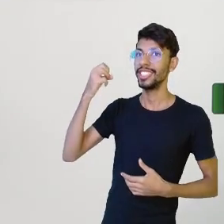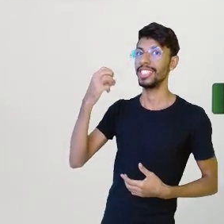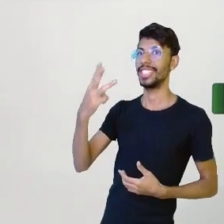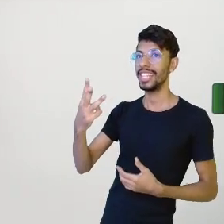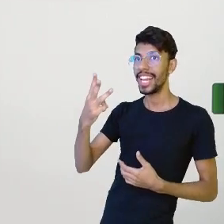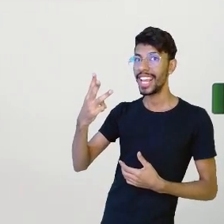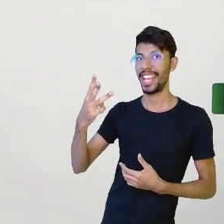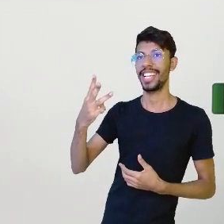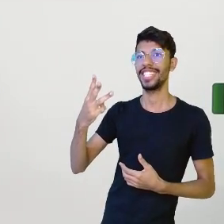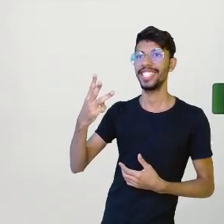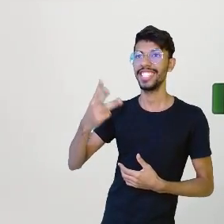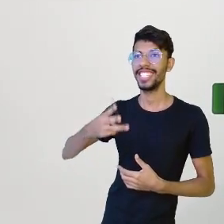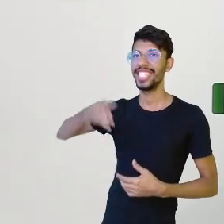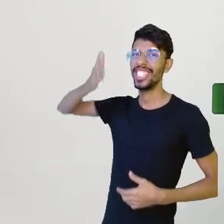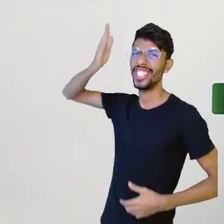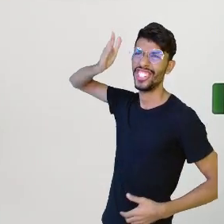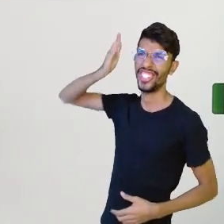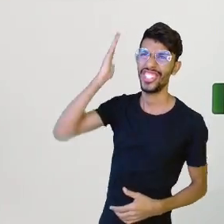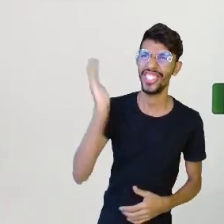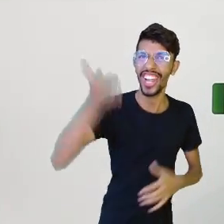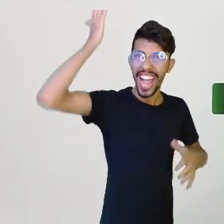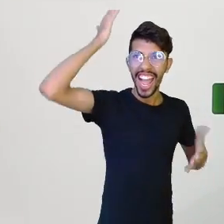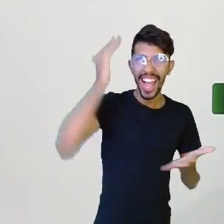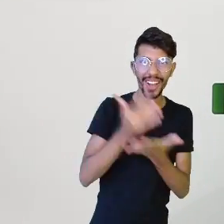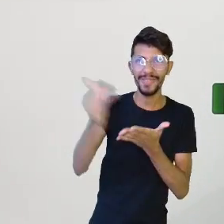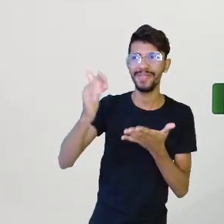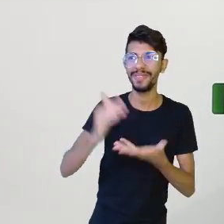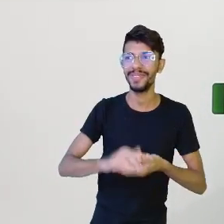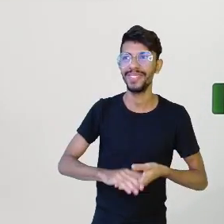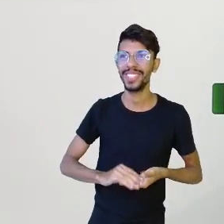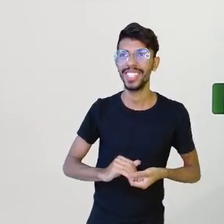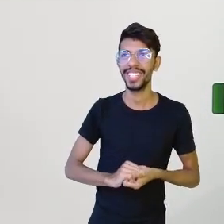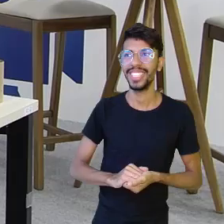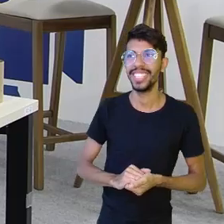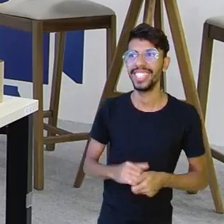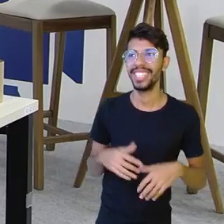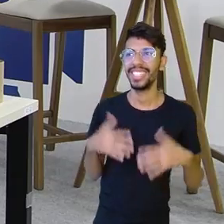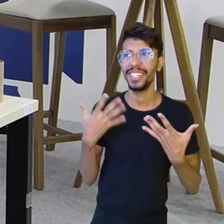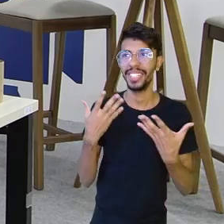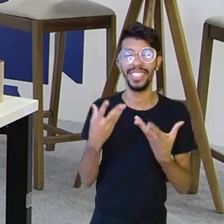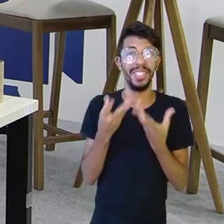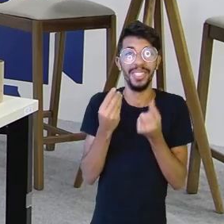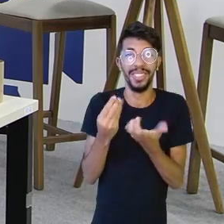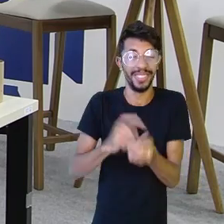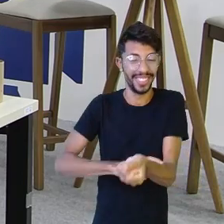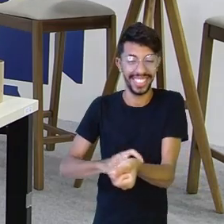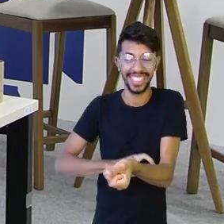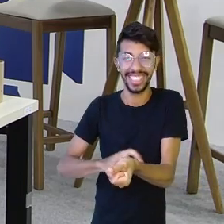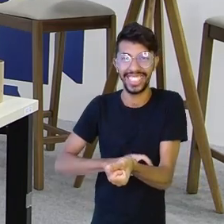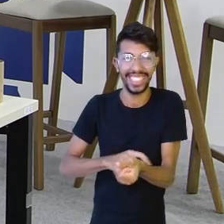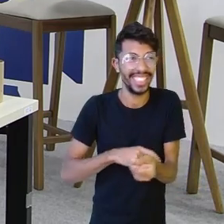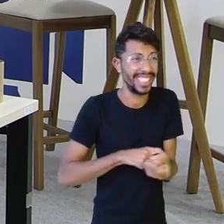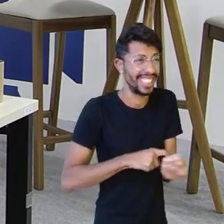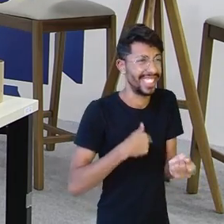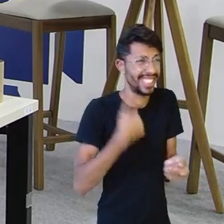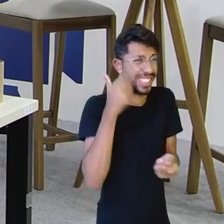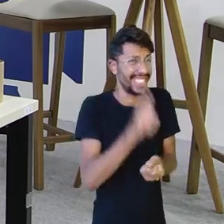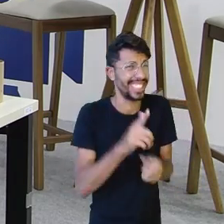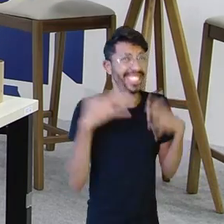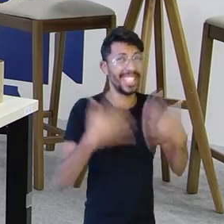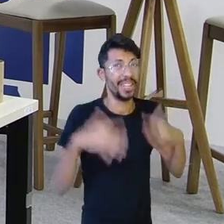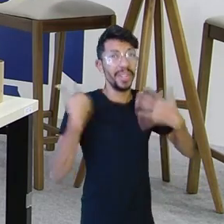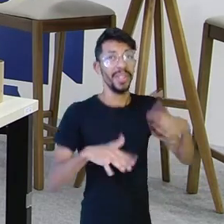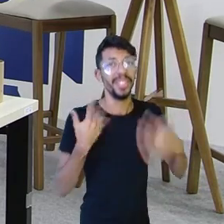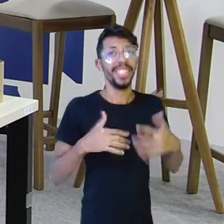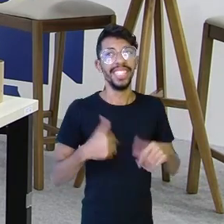2, 3 e começou! É muita tensão na minha cabeça. Será que eu vou conseguir? Eu acho que não. Não